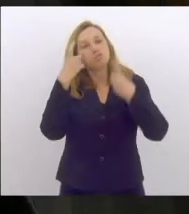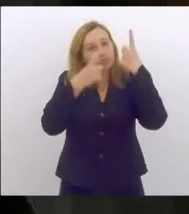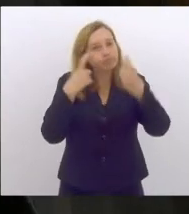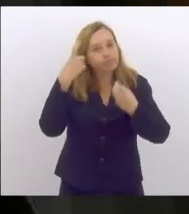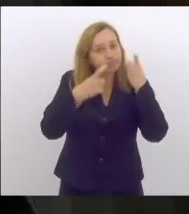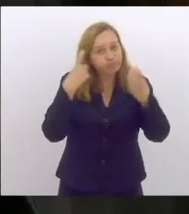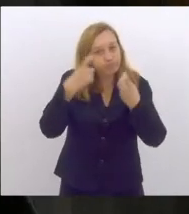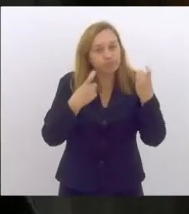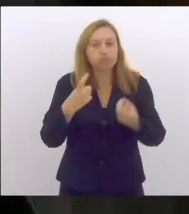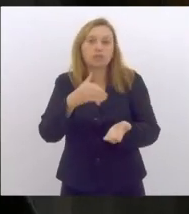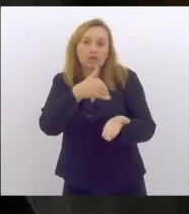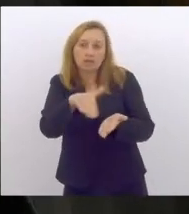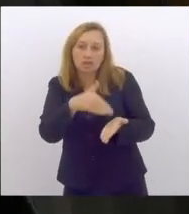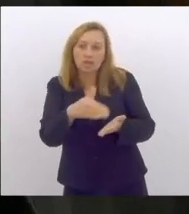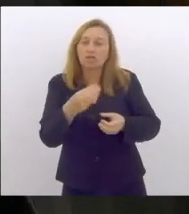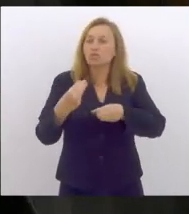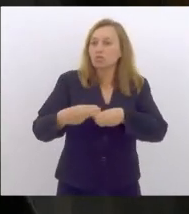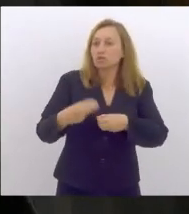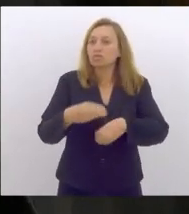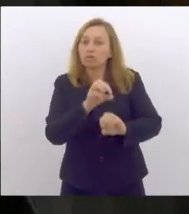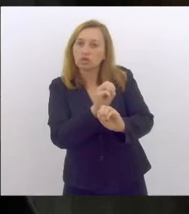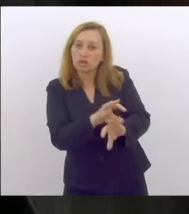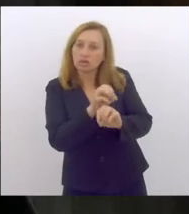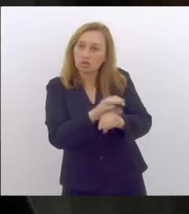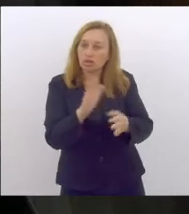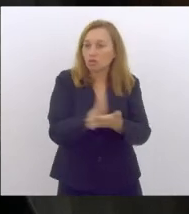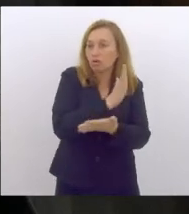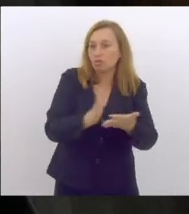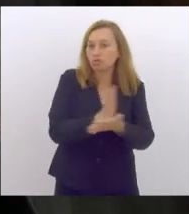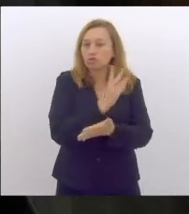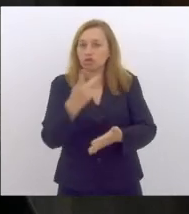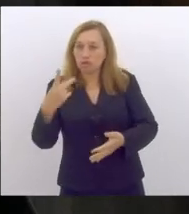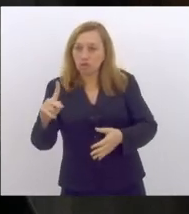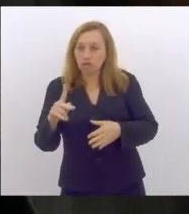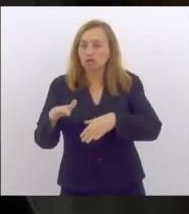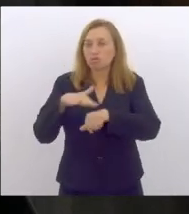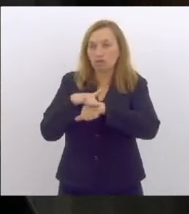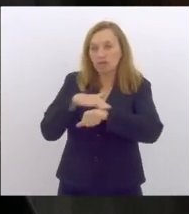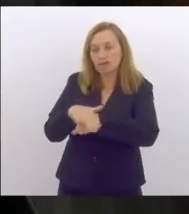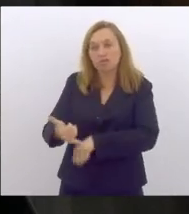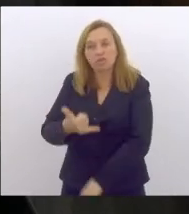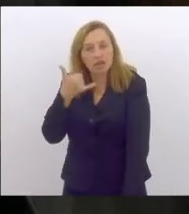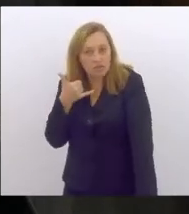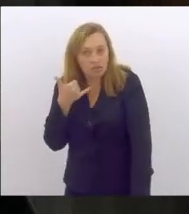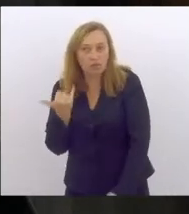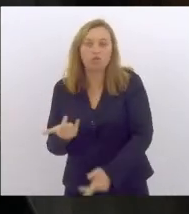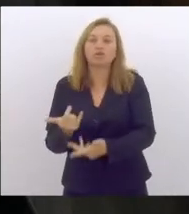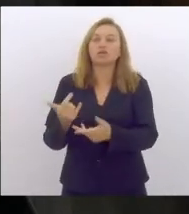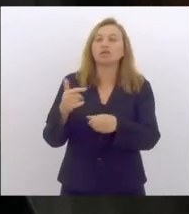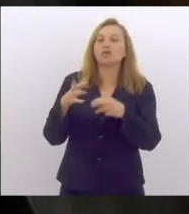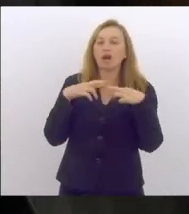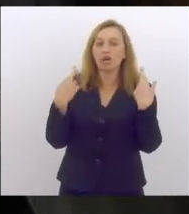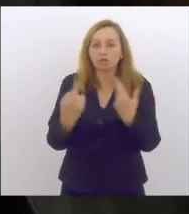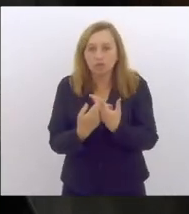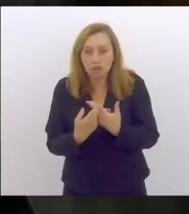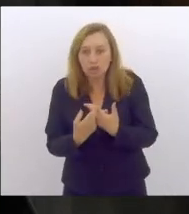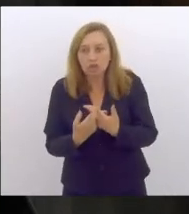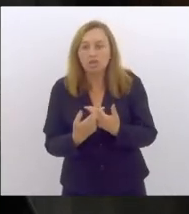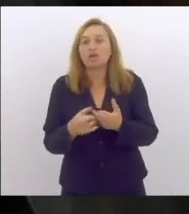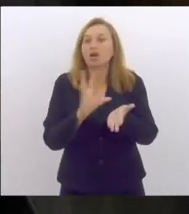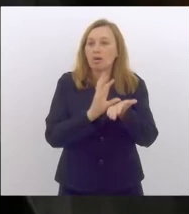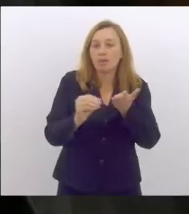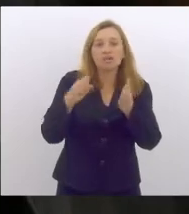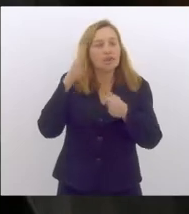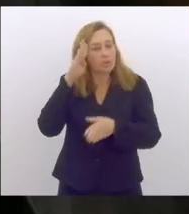preocupação dos secretários municipais de educação com alguns deles interagir por telefone recentemente estava em reunião da um time era uma